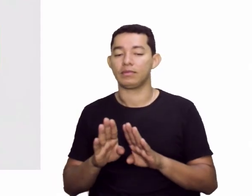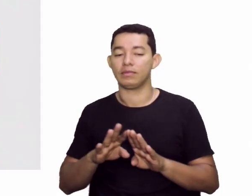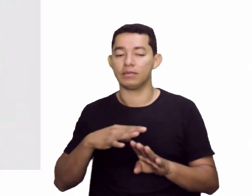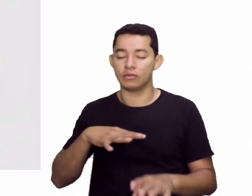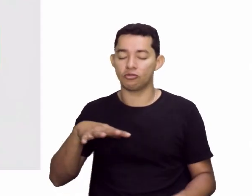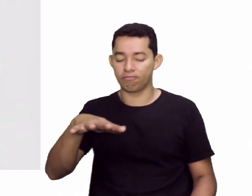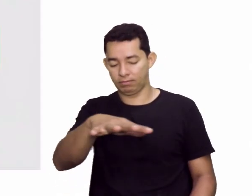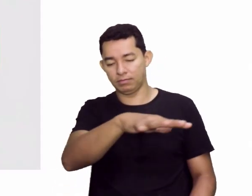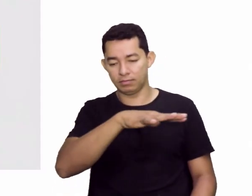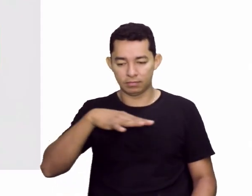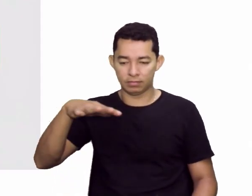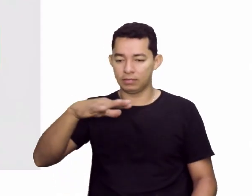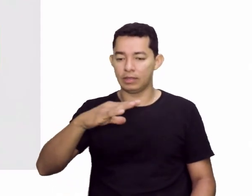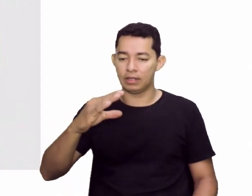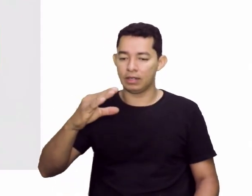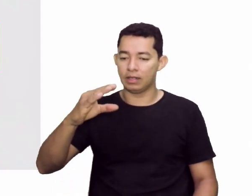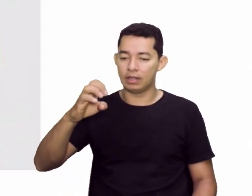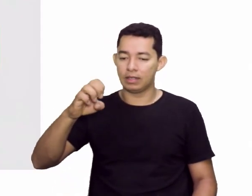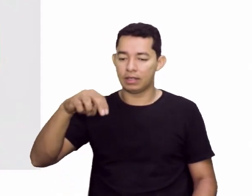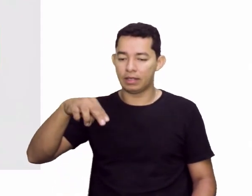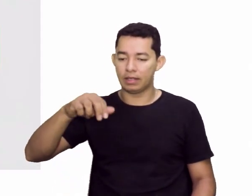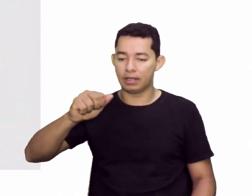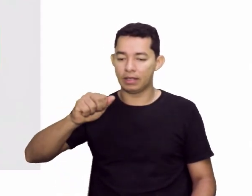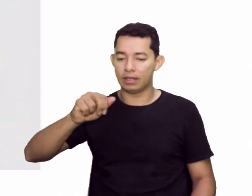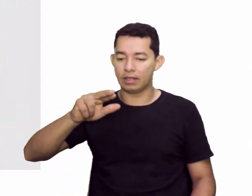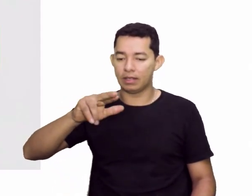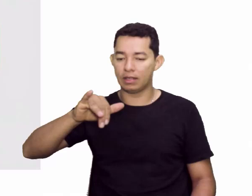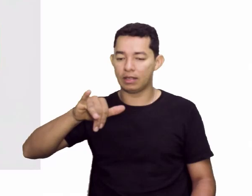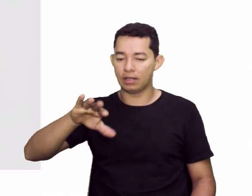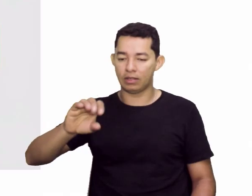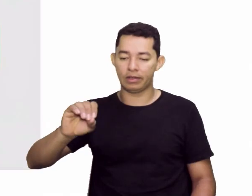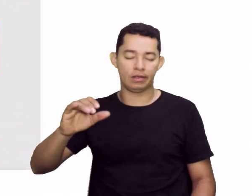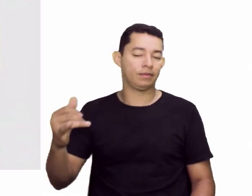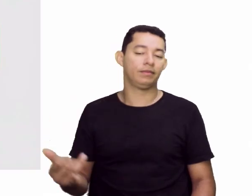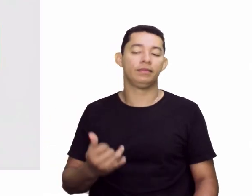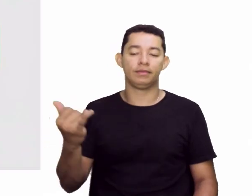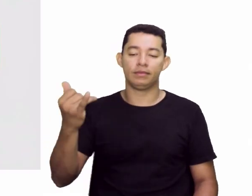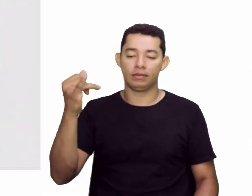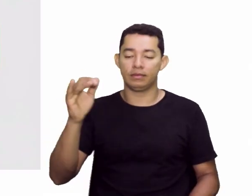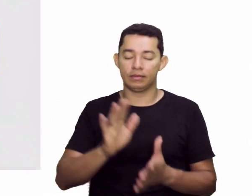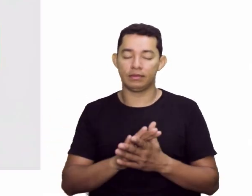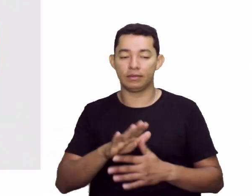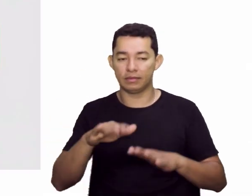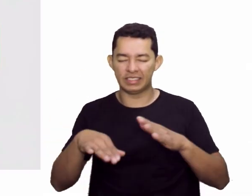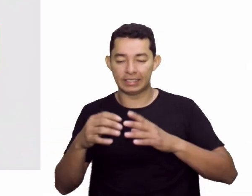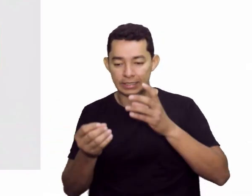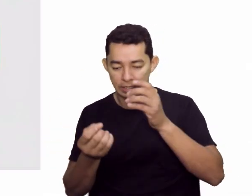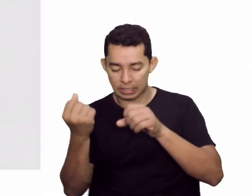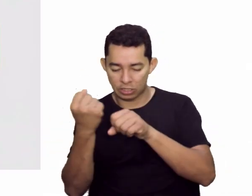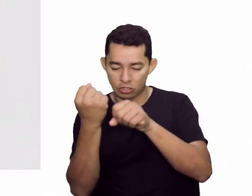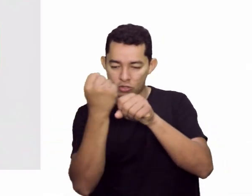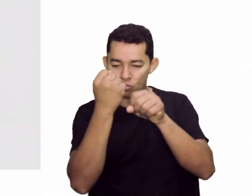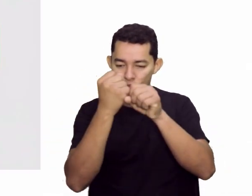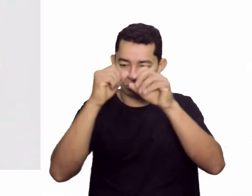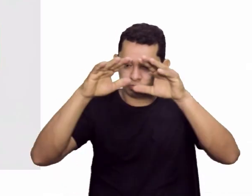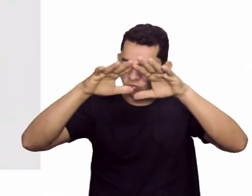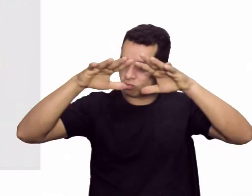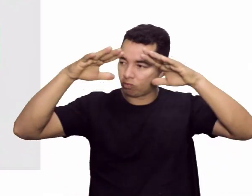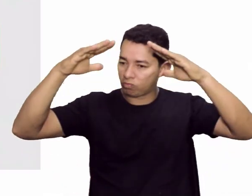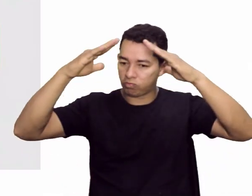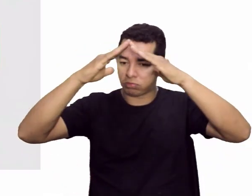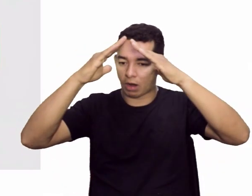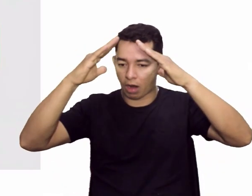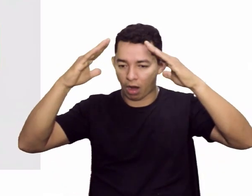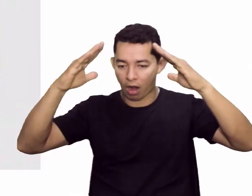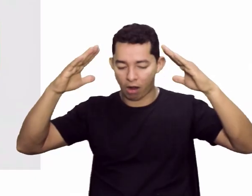é importantíssimo. Então, são construídos verdadeiros galpões, casarões para ambientar